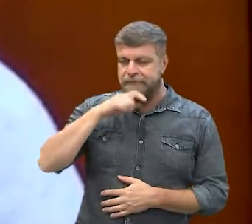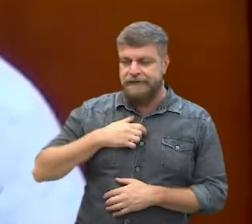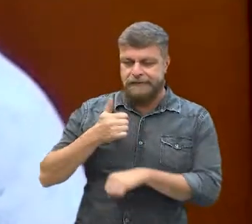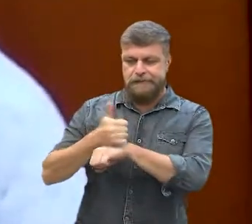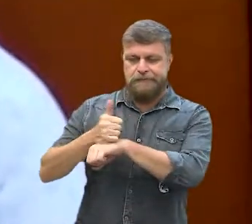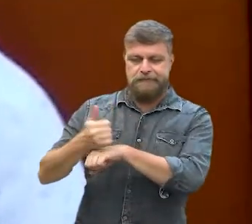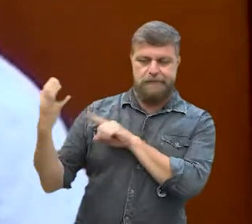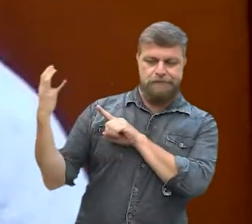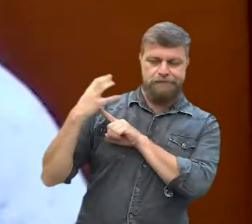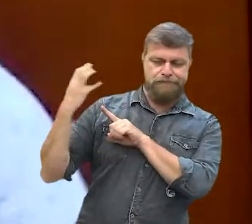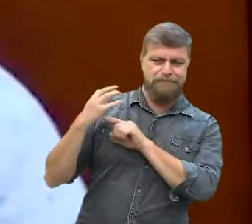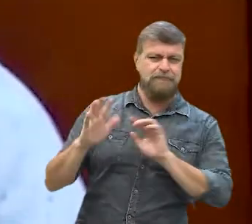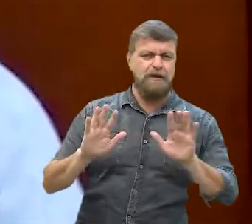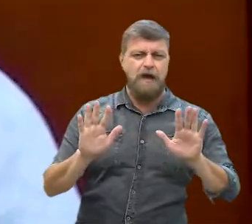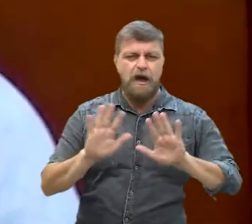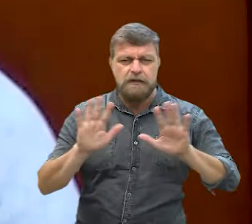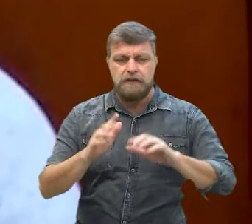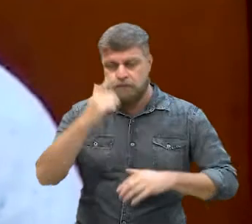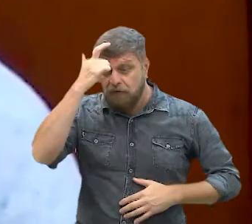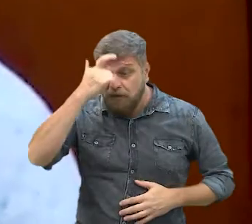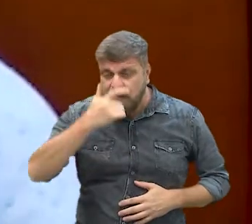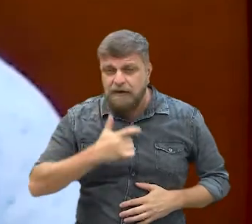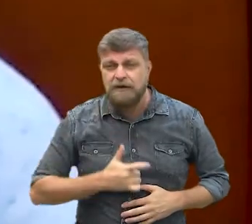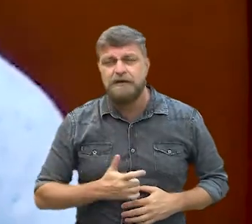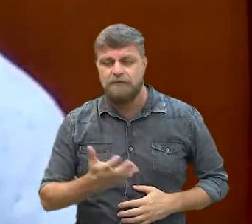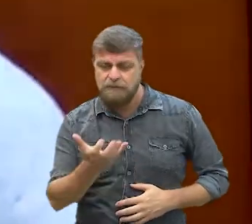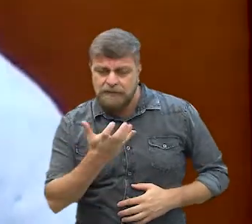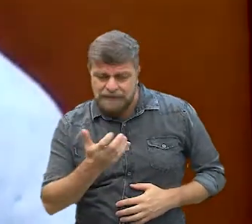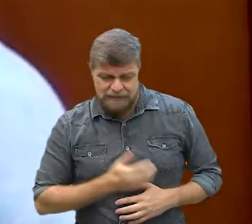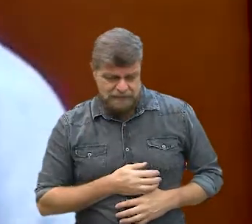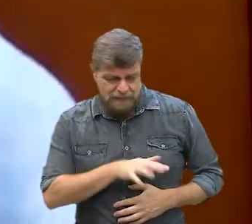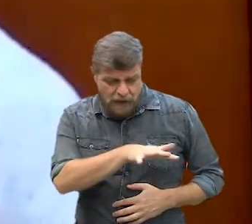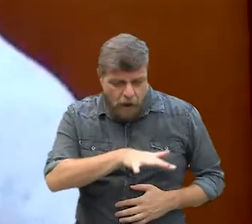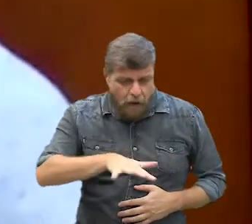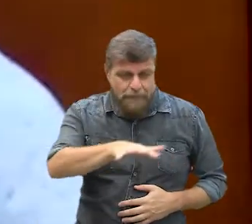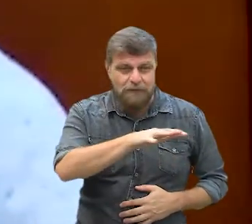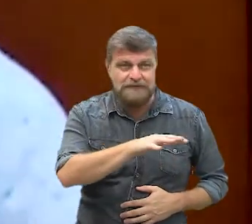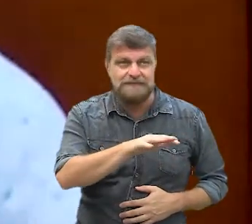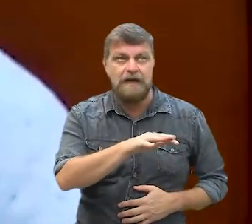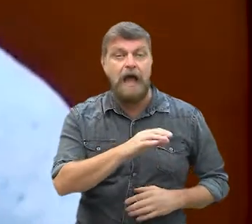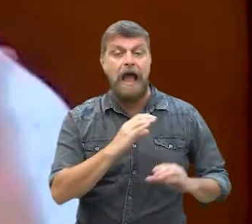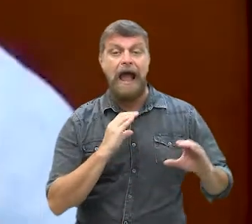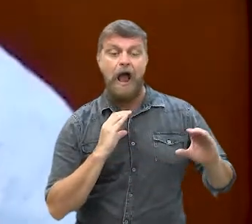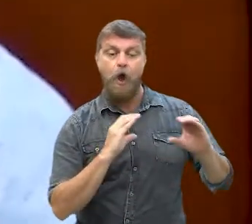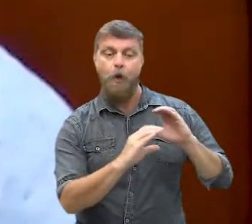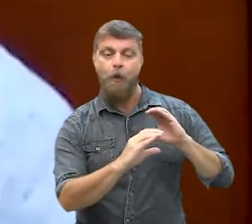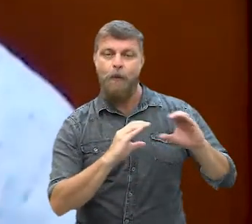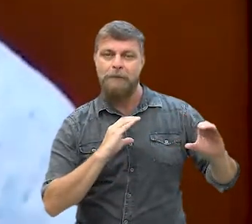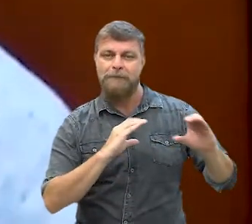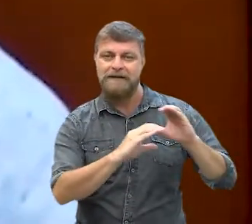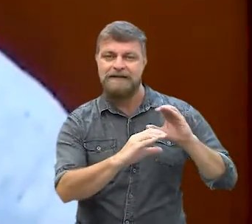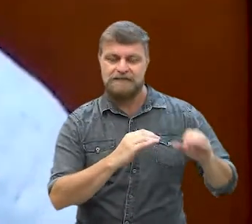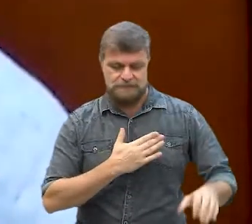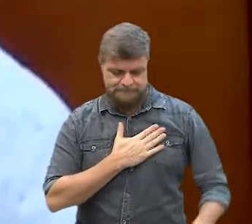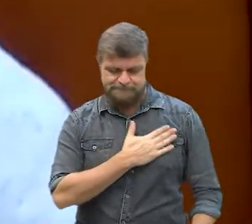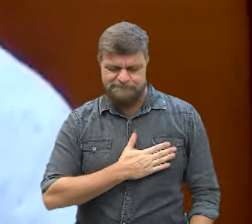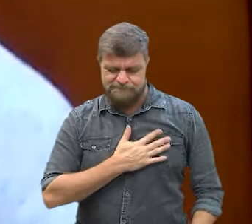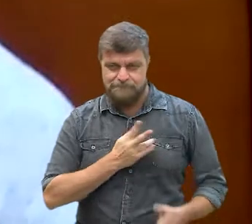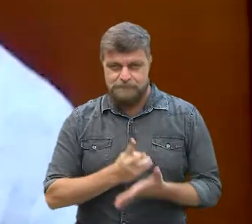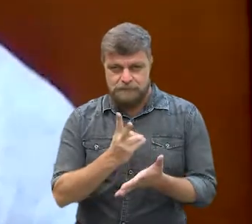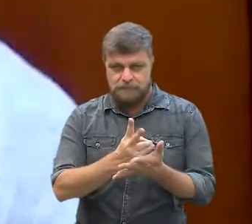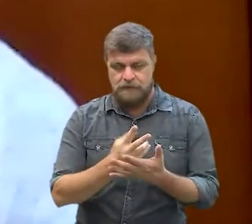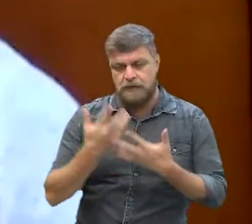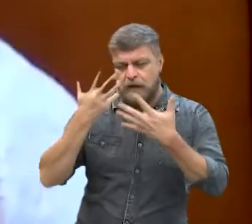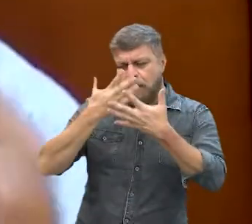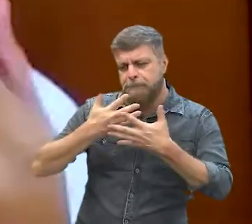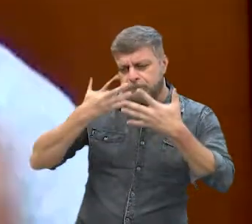que eu fosse me inspirar, então eu procurei muito alguma coisa que fosse da comunicação, né, eu sempre gostei muito de me comunicar, eu